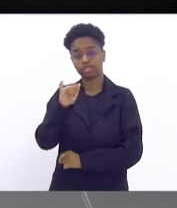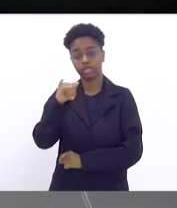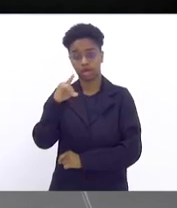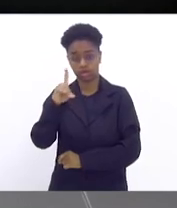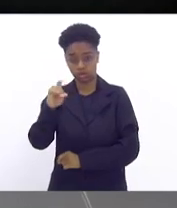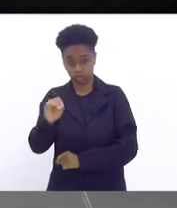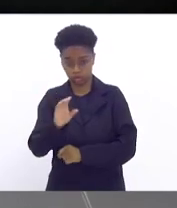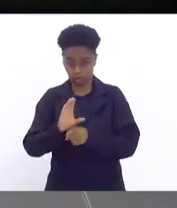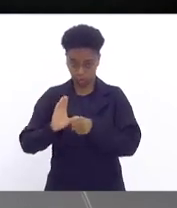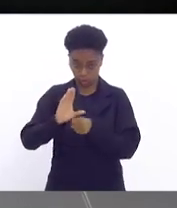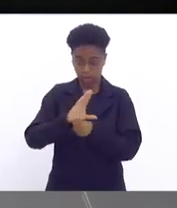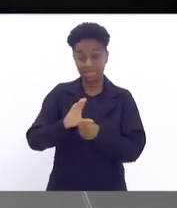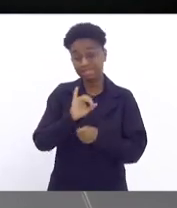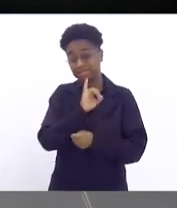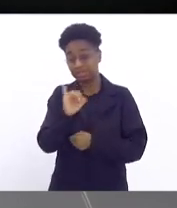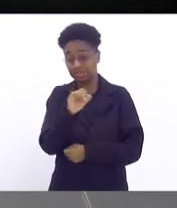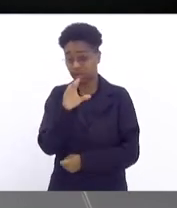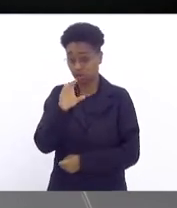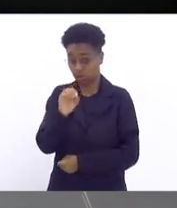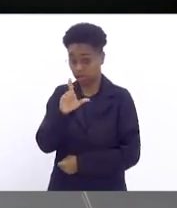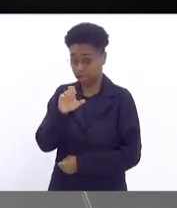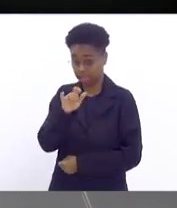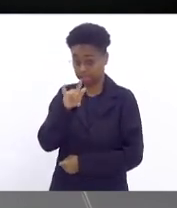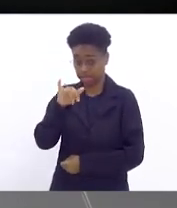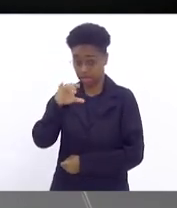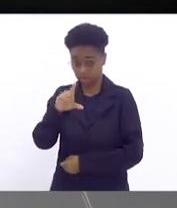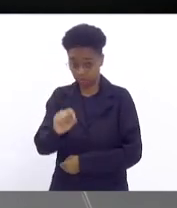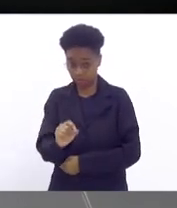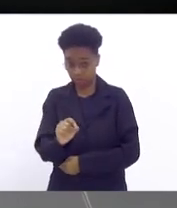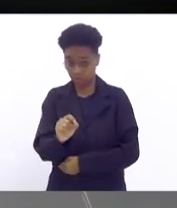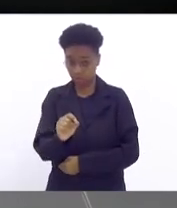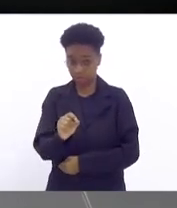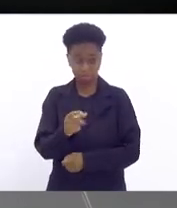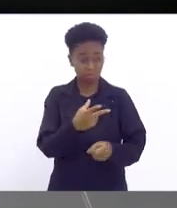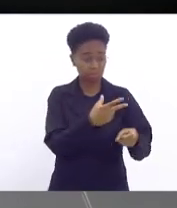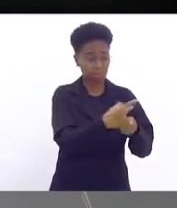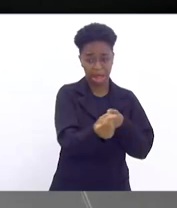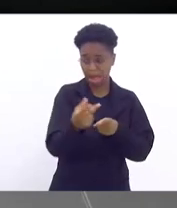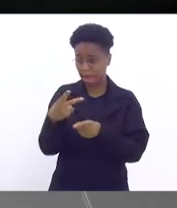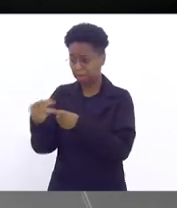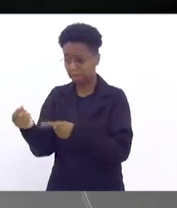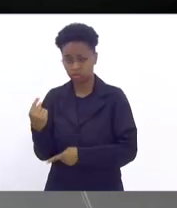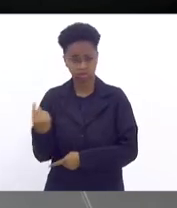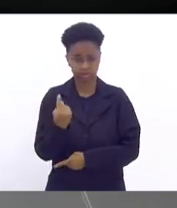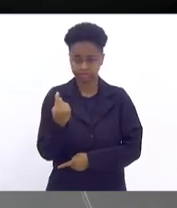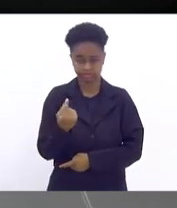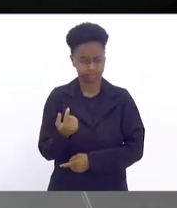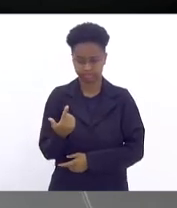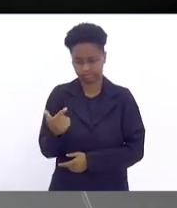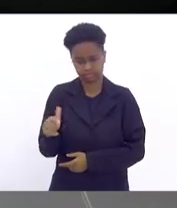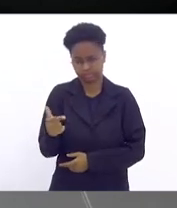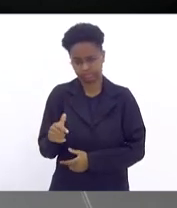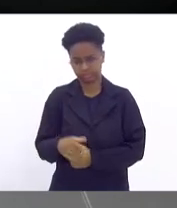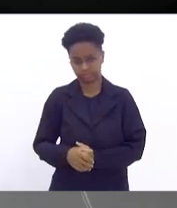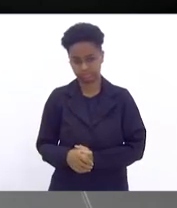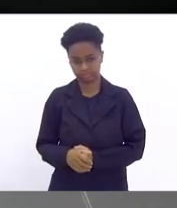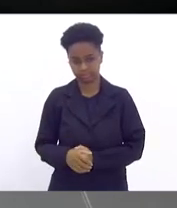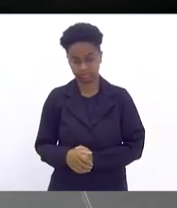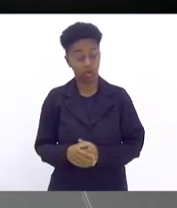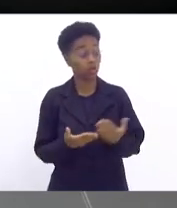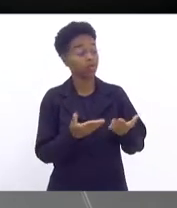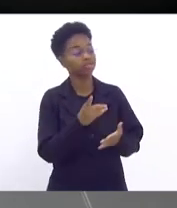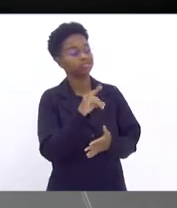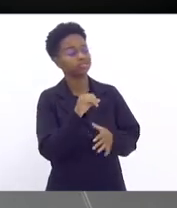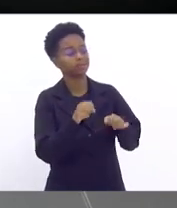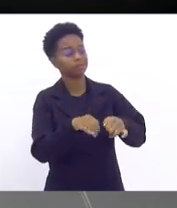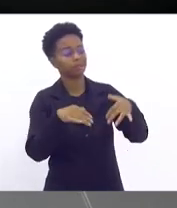colegiado ninguém é vencedor sozinho Aliás hoje é dia do Parlamento e